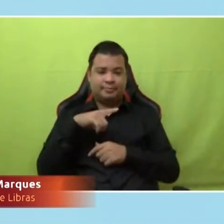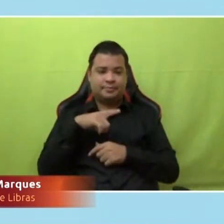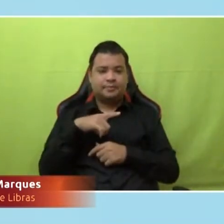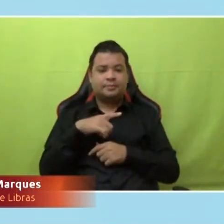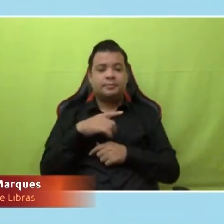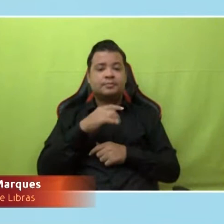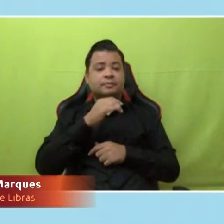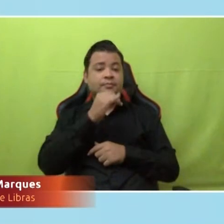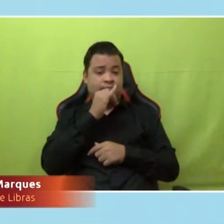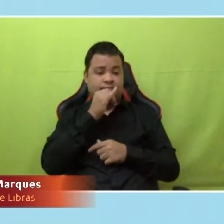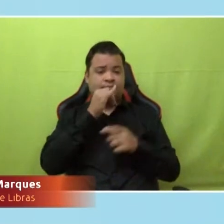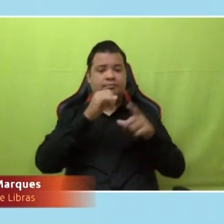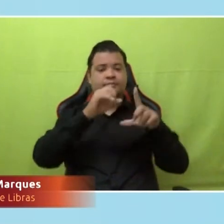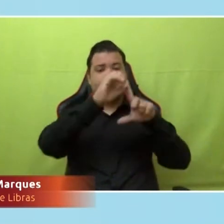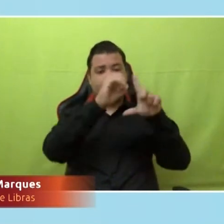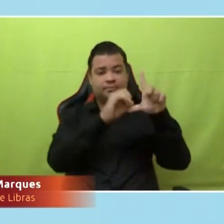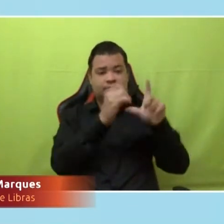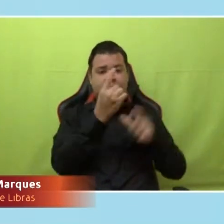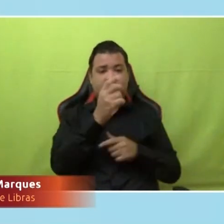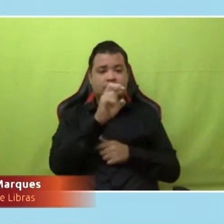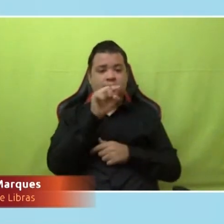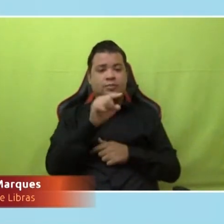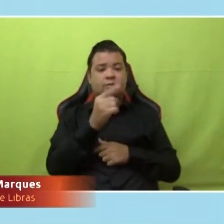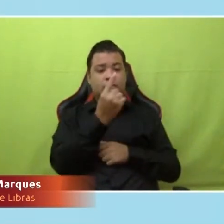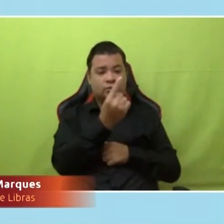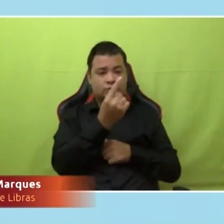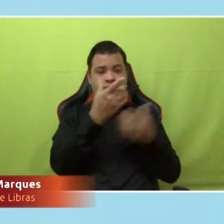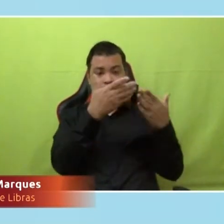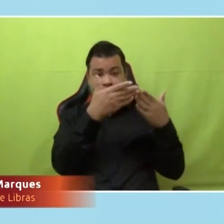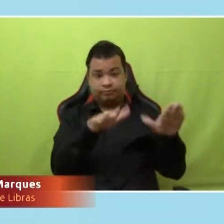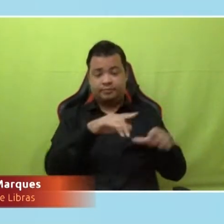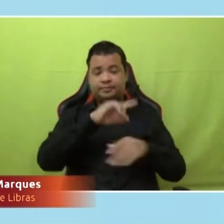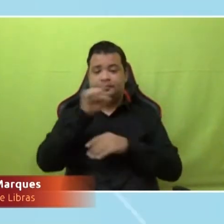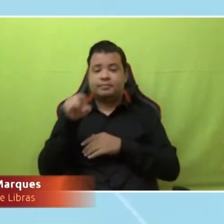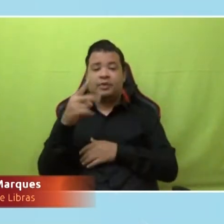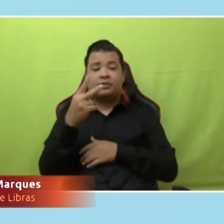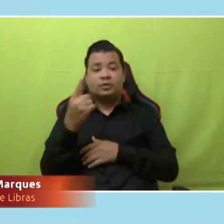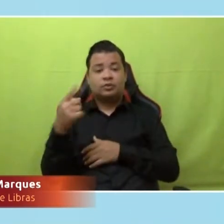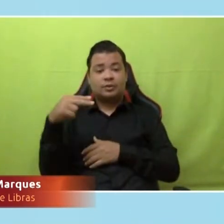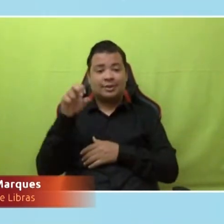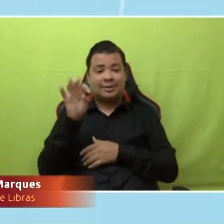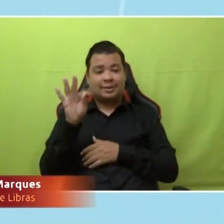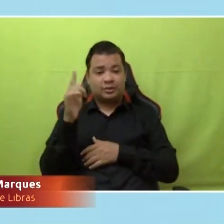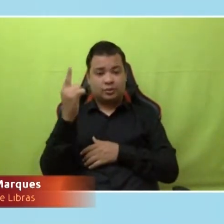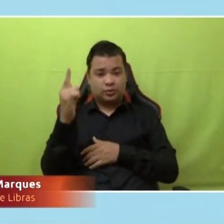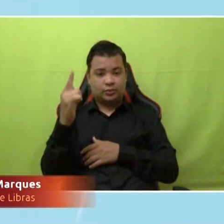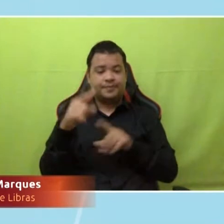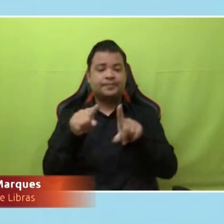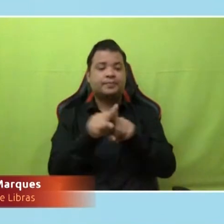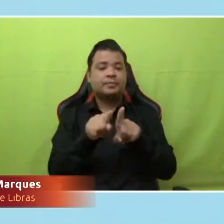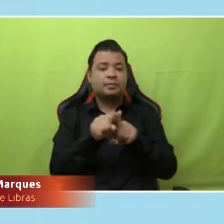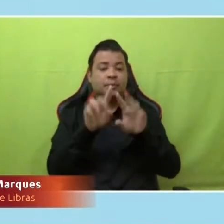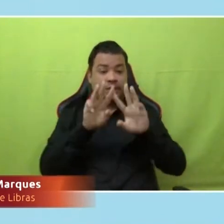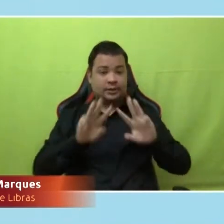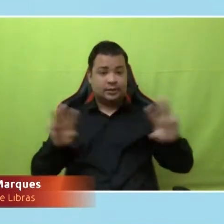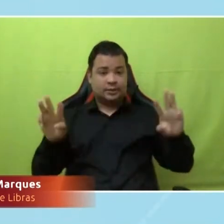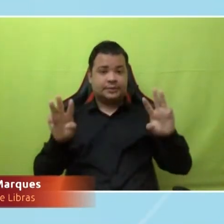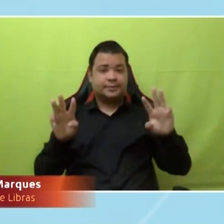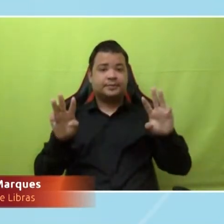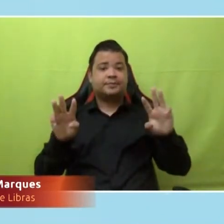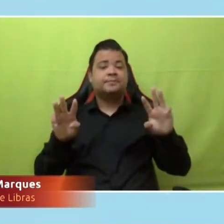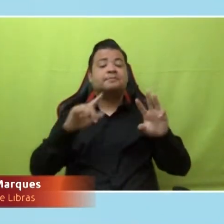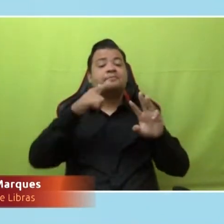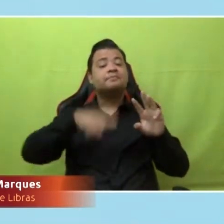TV UFG, canal 15.1 do Sinal Aberto, 21 da NET Goiânia, também no nosso site e no aplicativo da